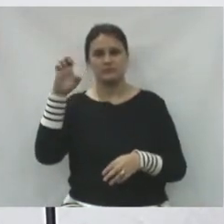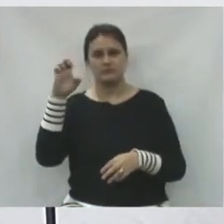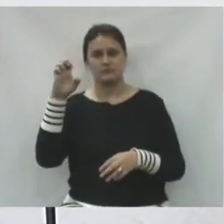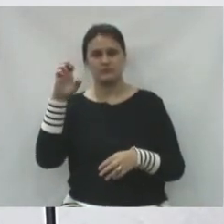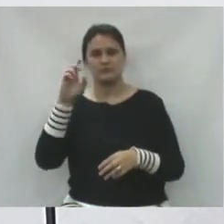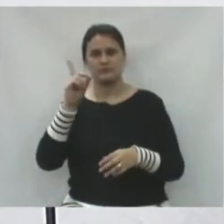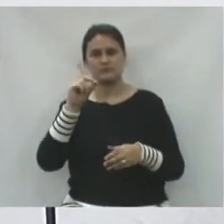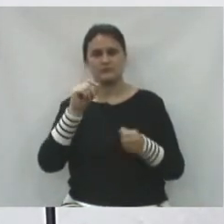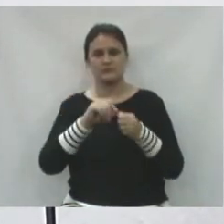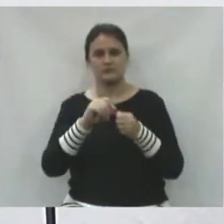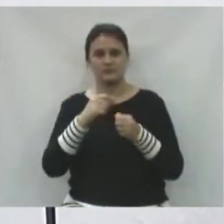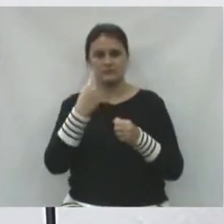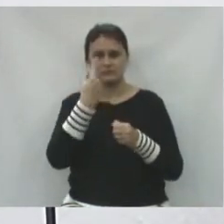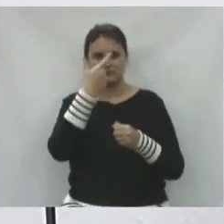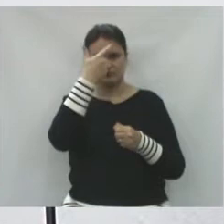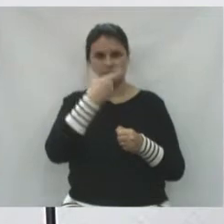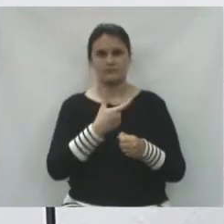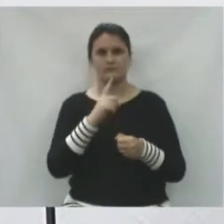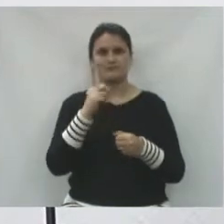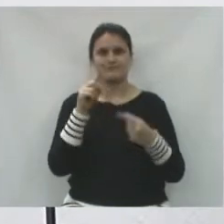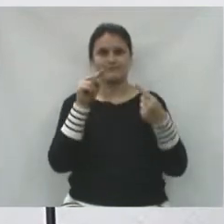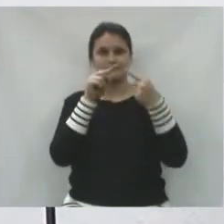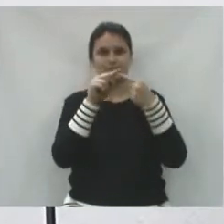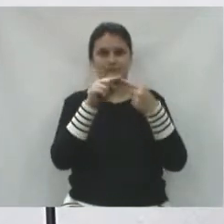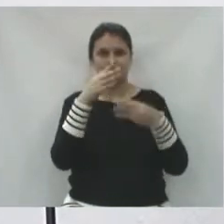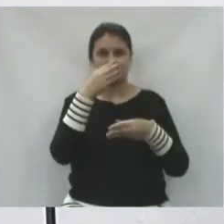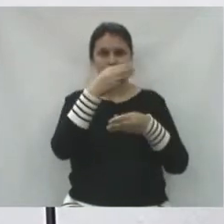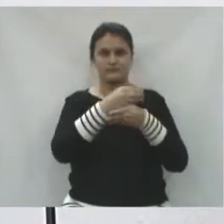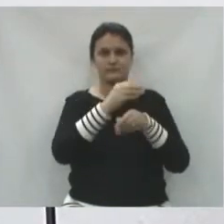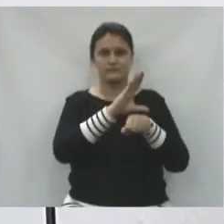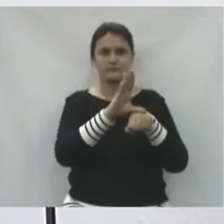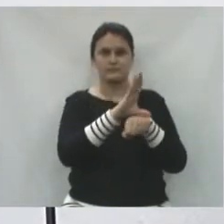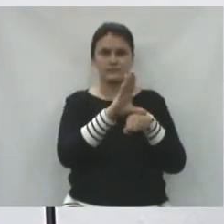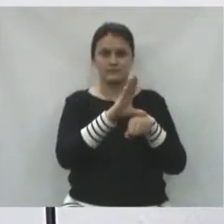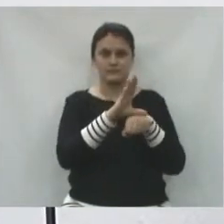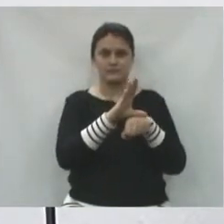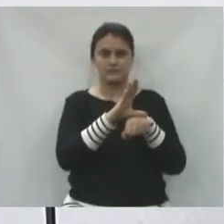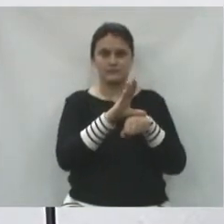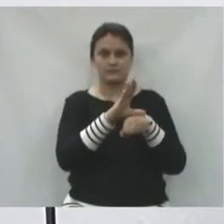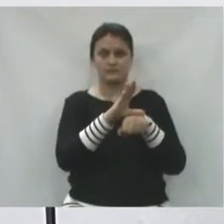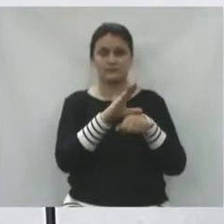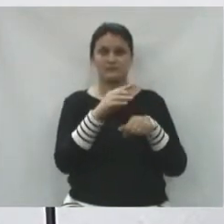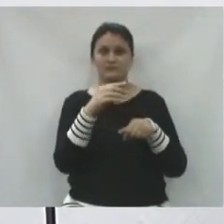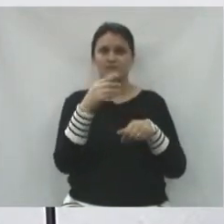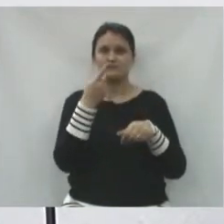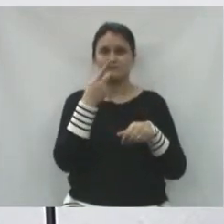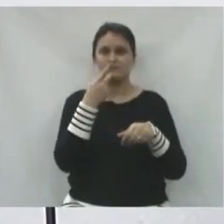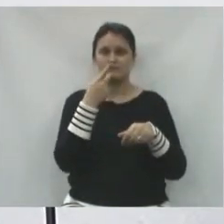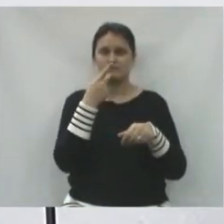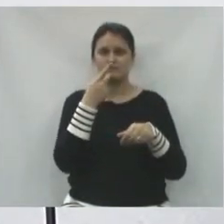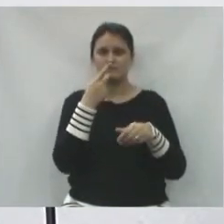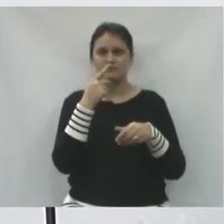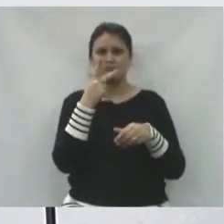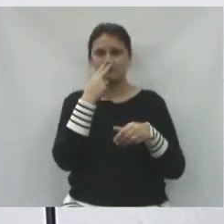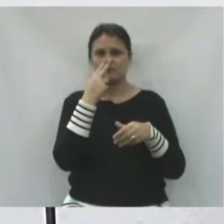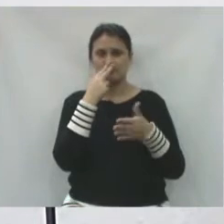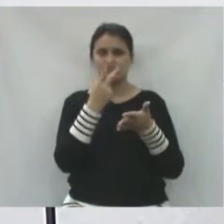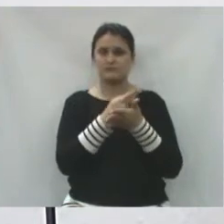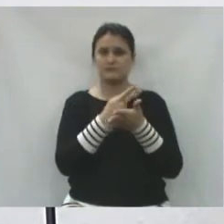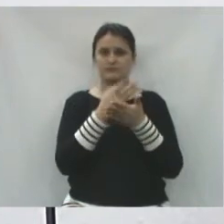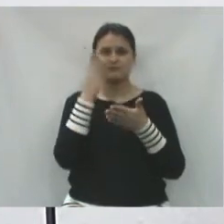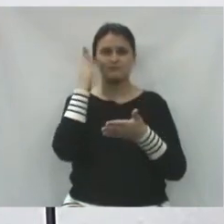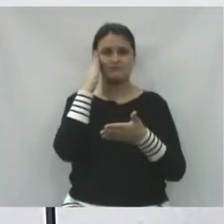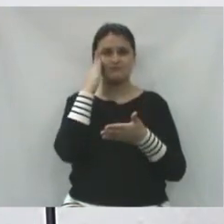não execução das emendas individuais não é objeto de emenda constitucional, sendo desproporcional e descabido.